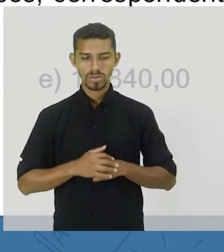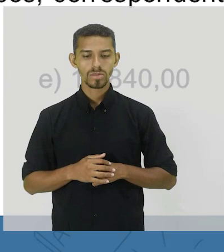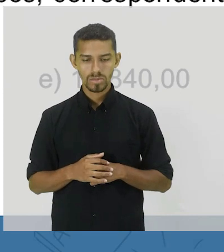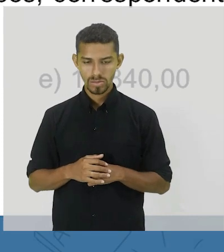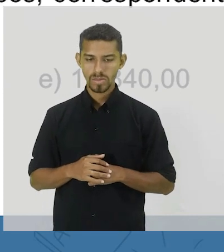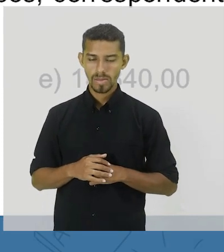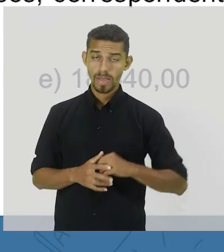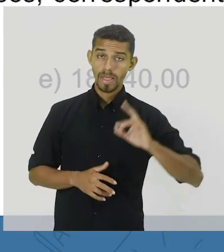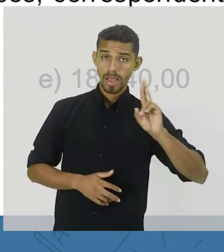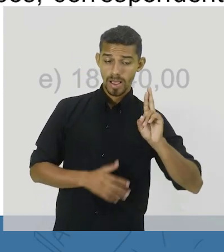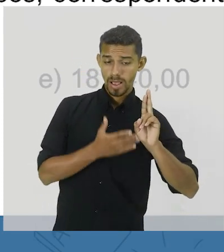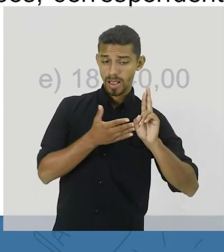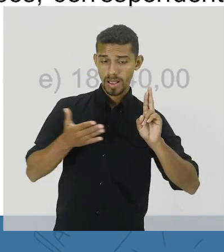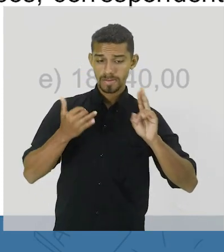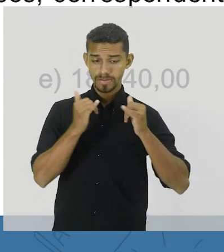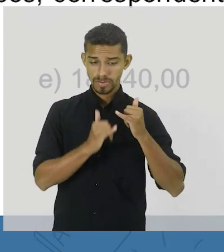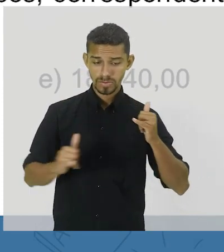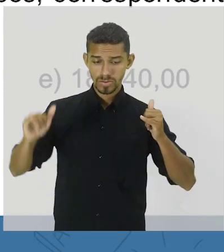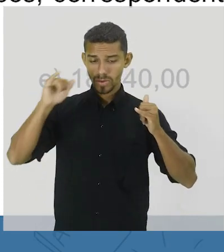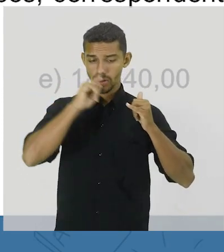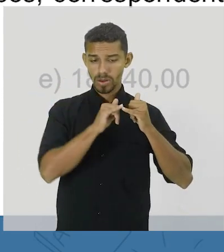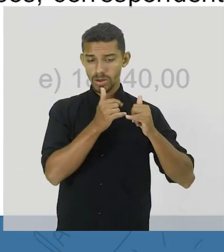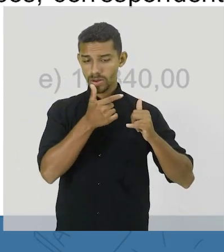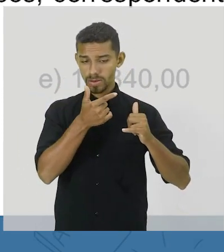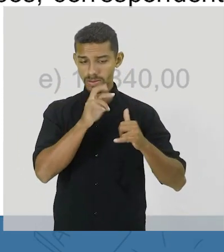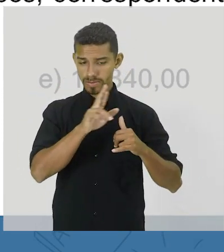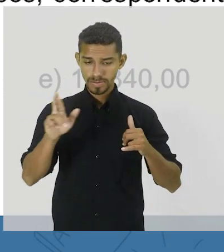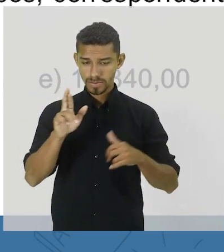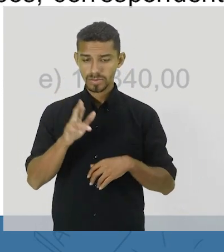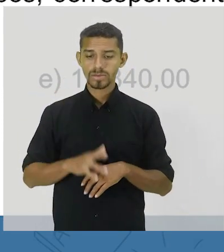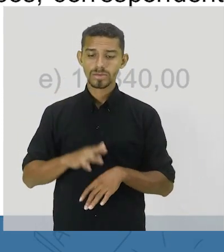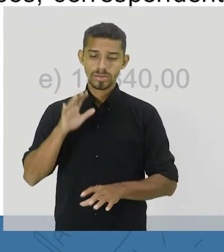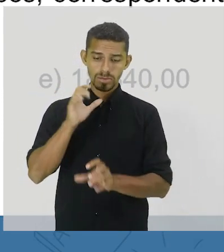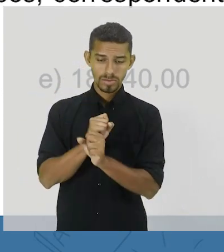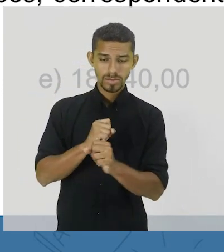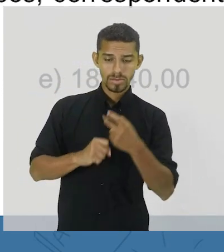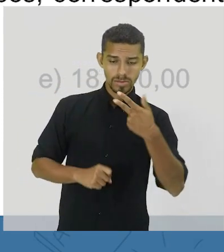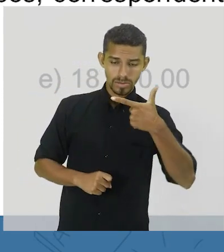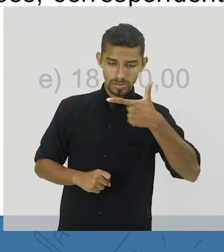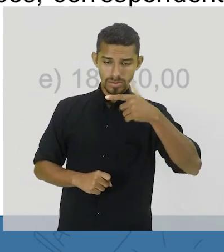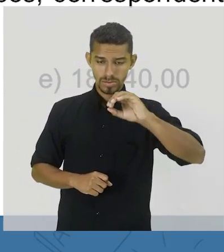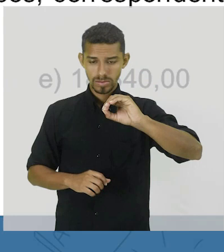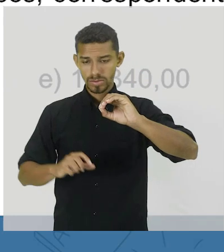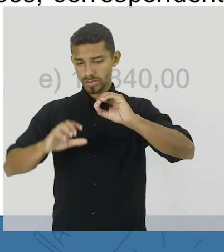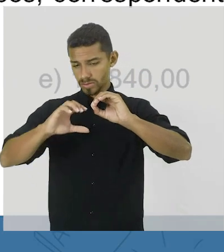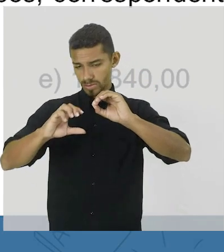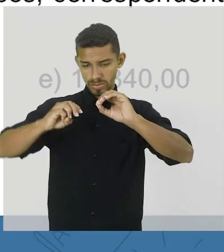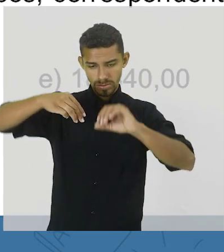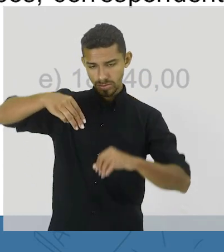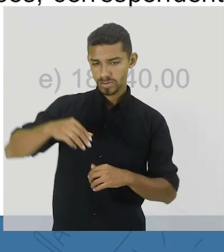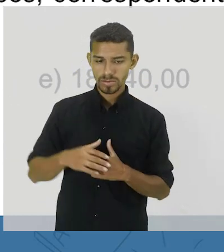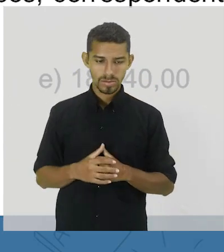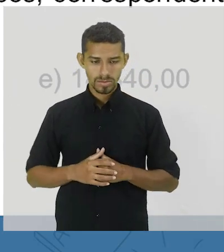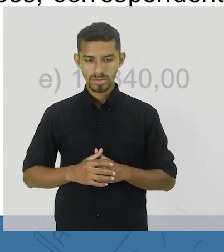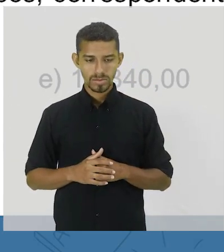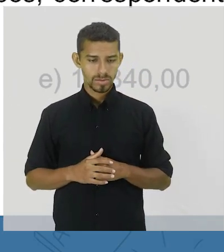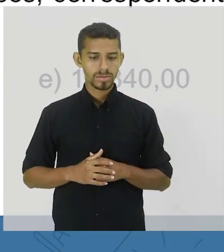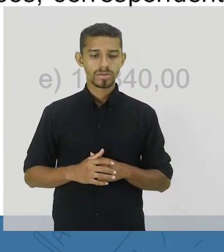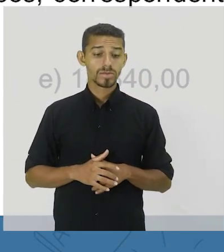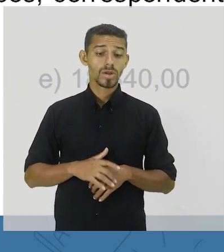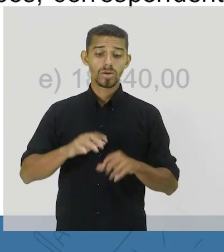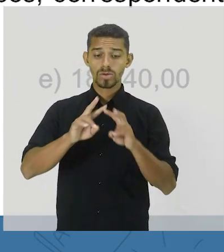é aproximadamente 20 centímetros e todas as esferas são iguais. O volume em centímetro